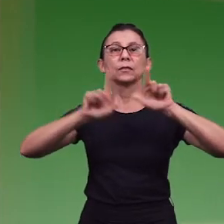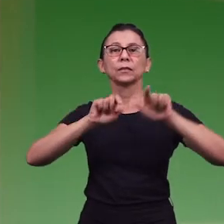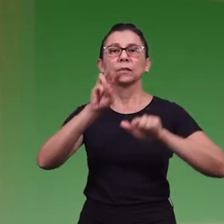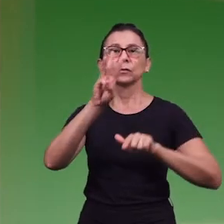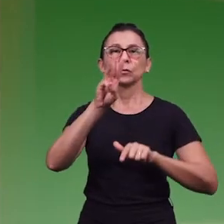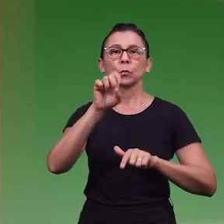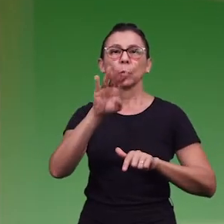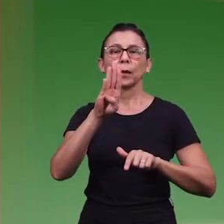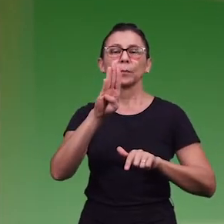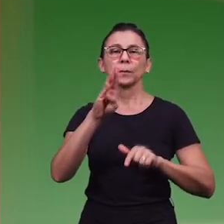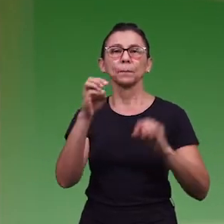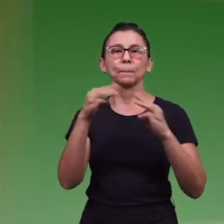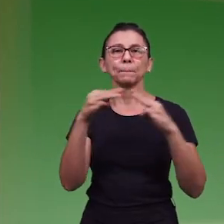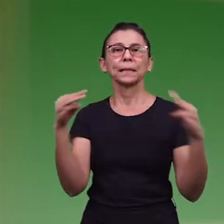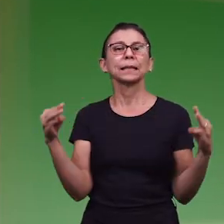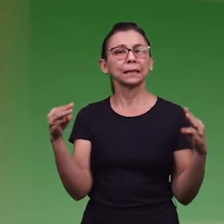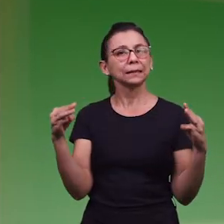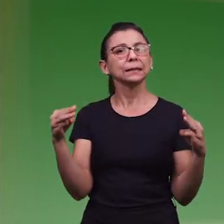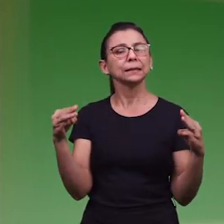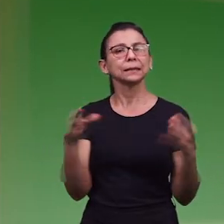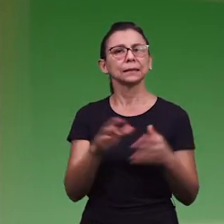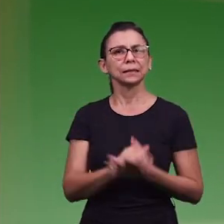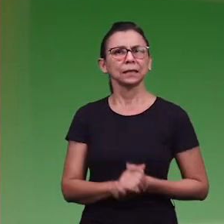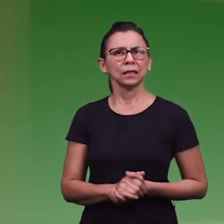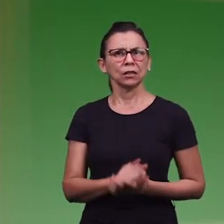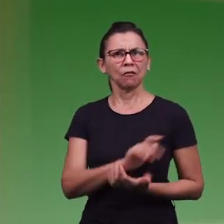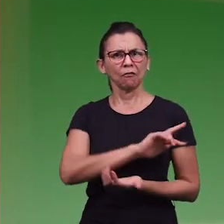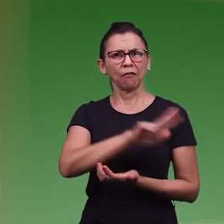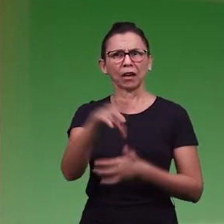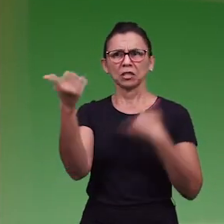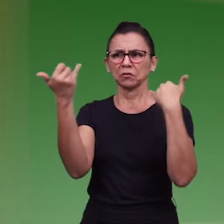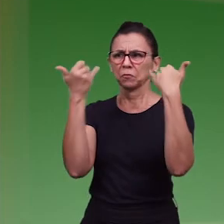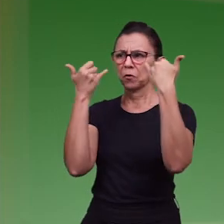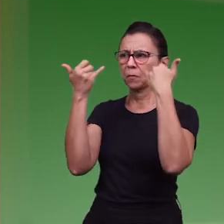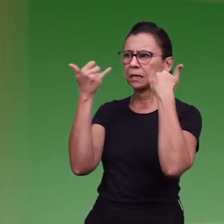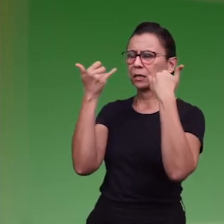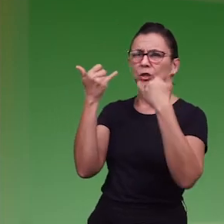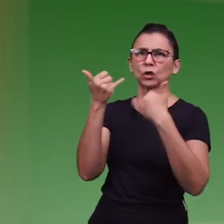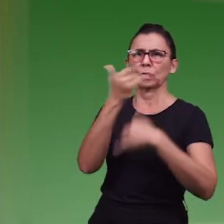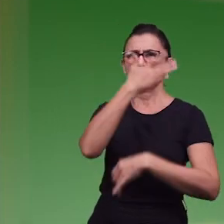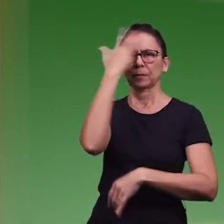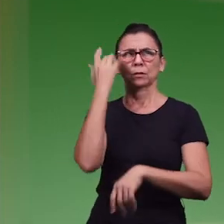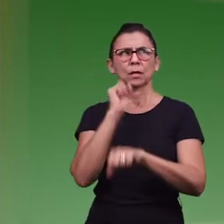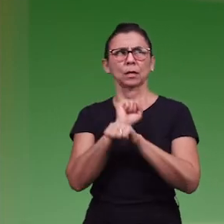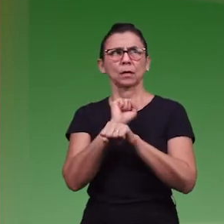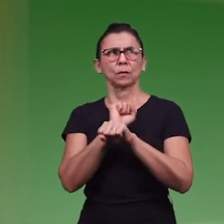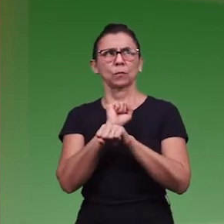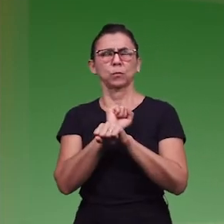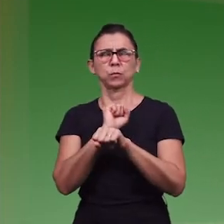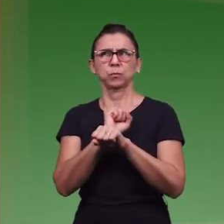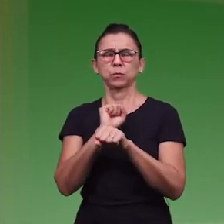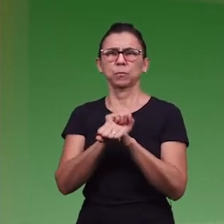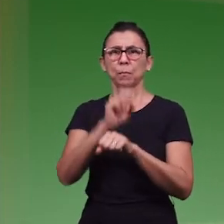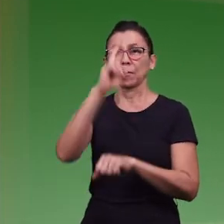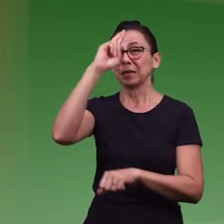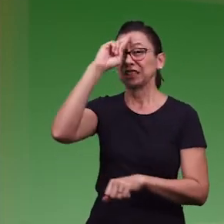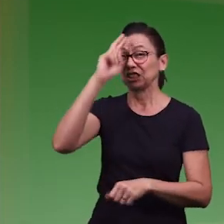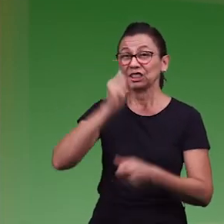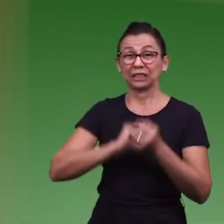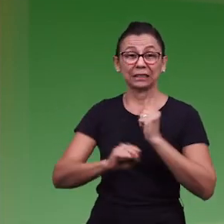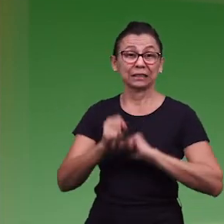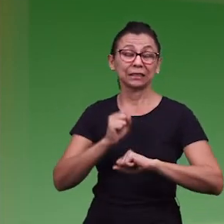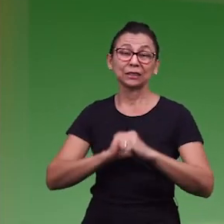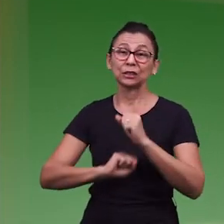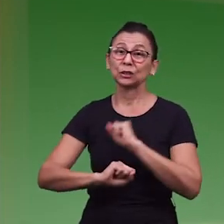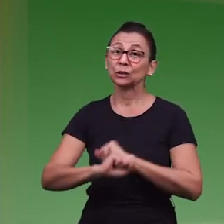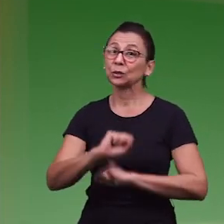Manaim. E muitos irmãos têm nos falado que, por vezes, ficam esperando dar o meio-dia para não deixar de assistir em primeira